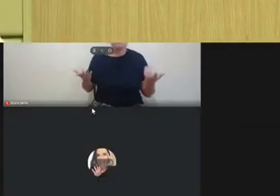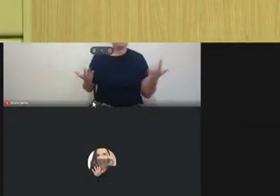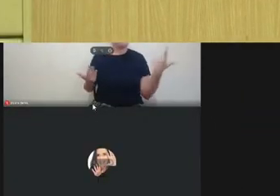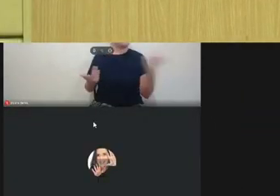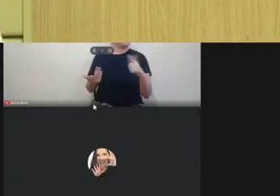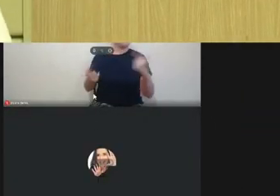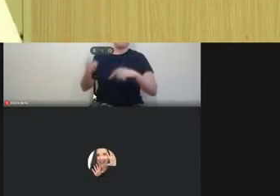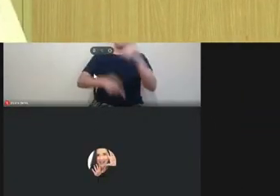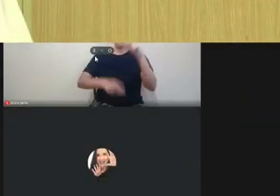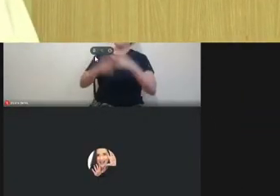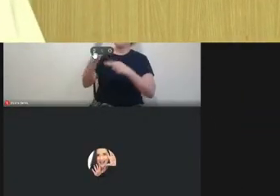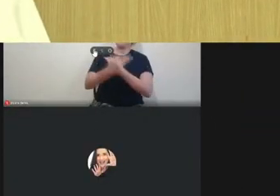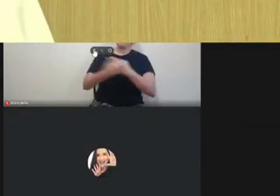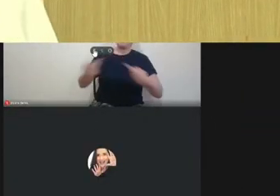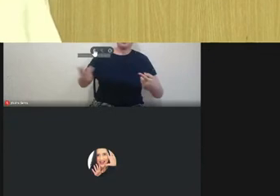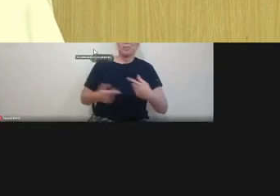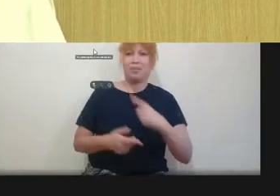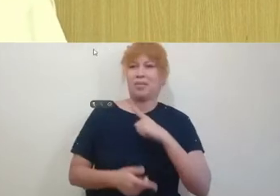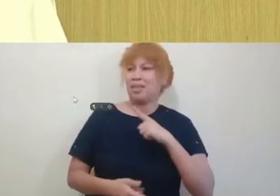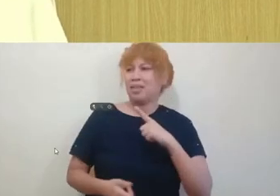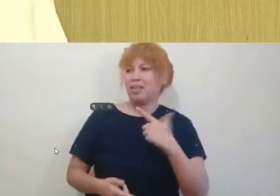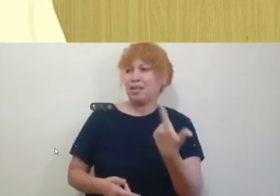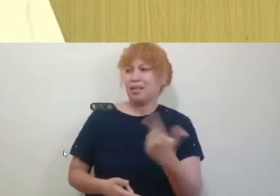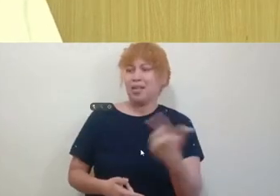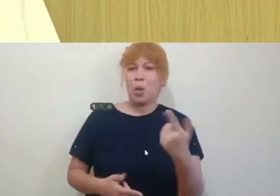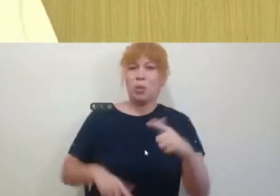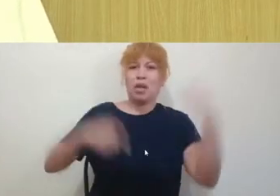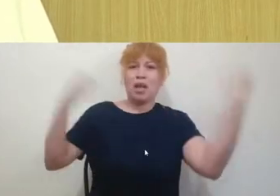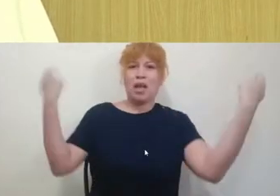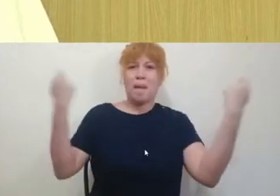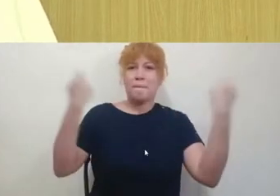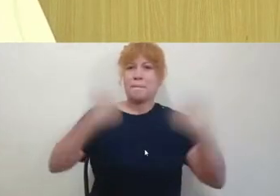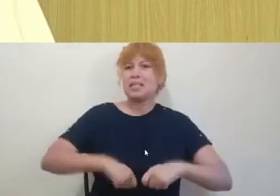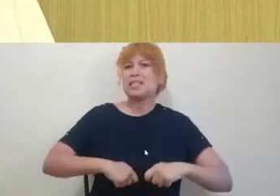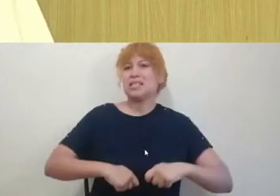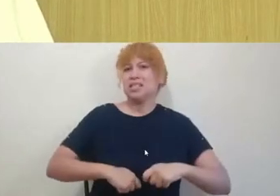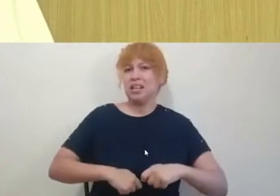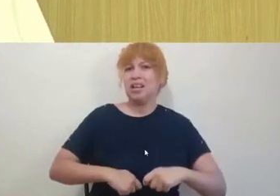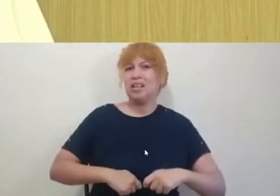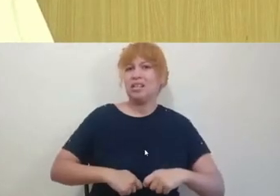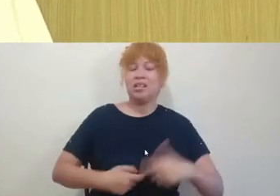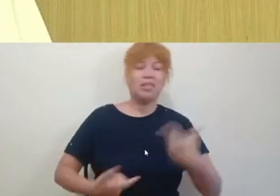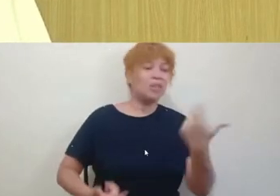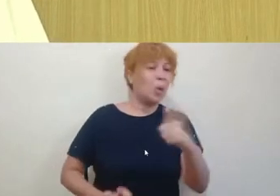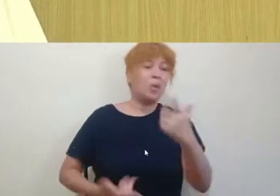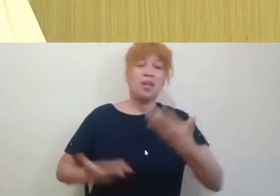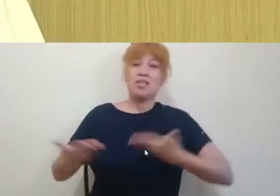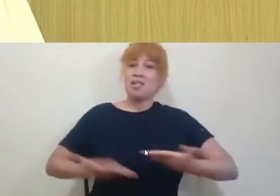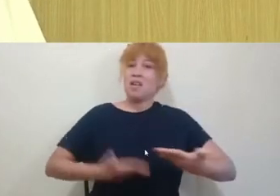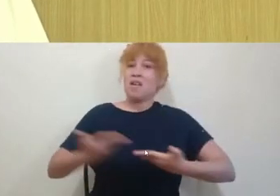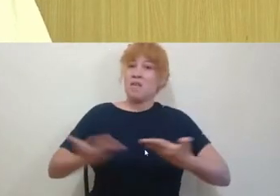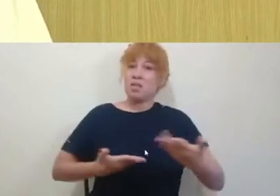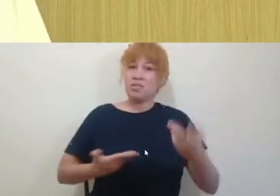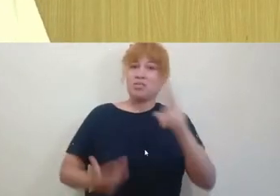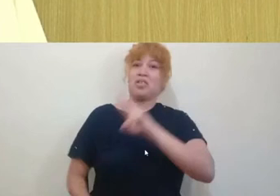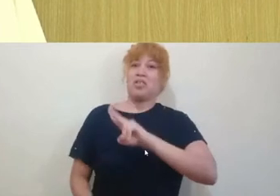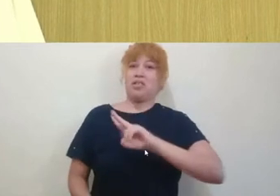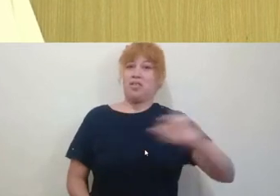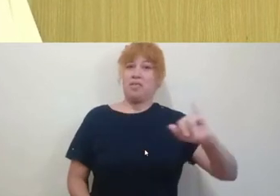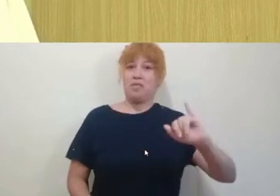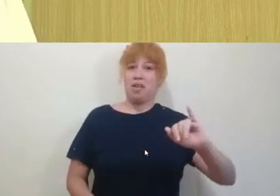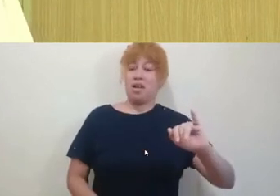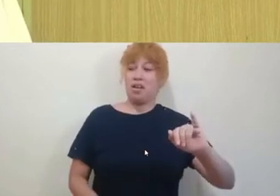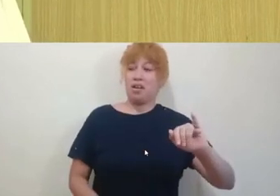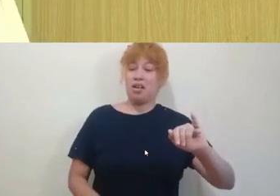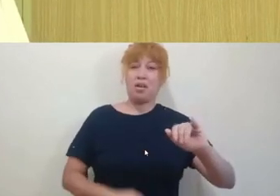nesses buracos. Isso significa transferência de renda, isso significa justiça social. Então, que vocês,